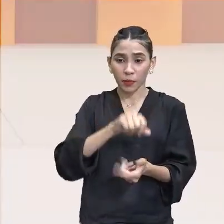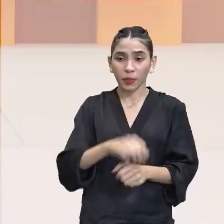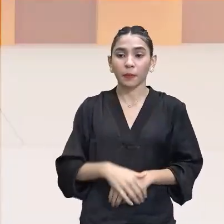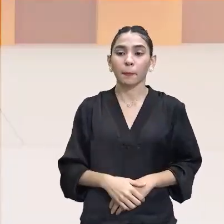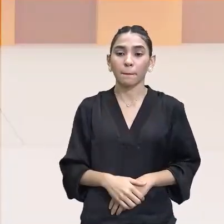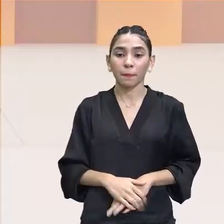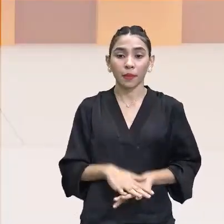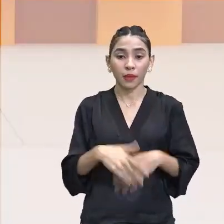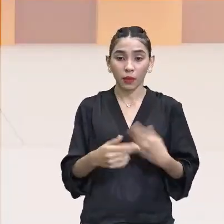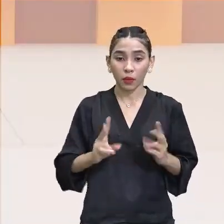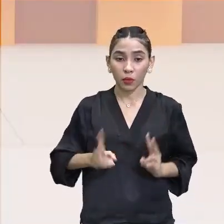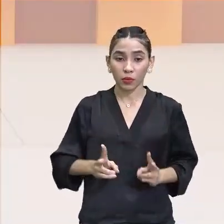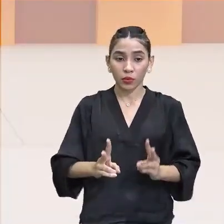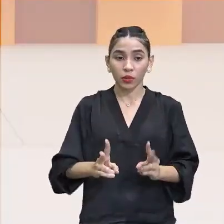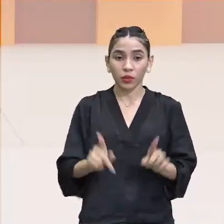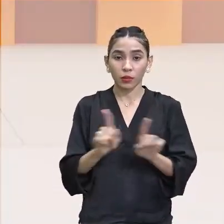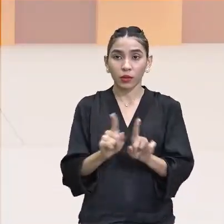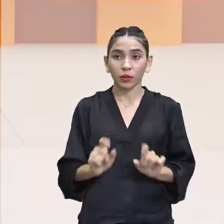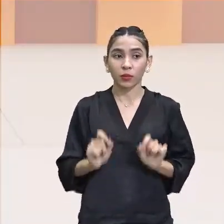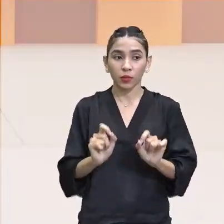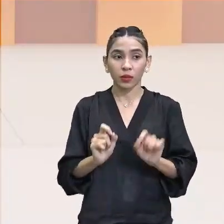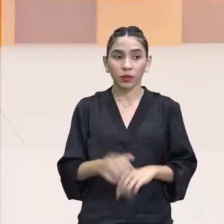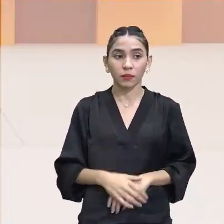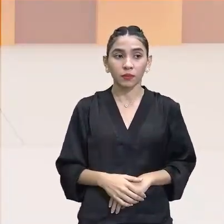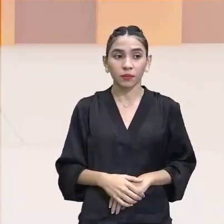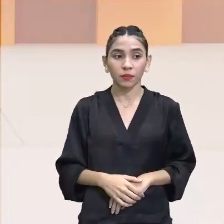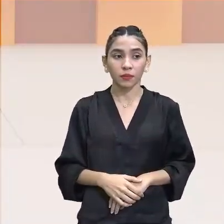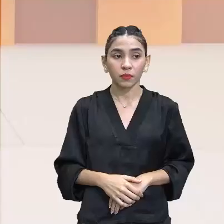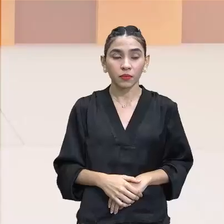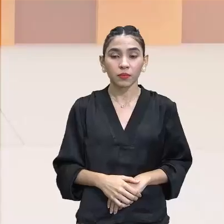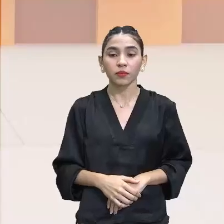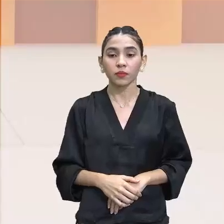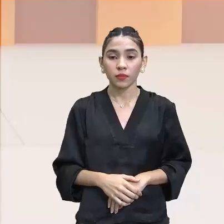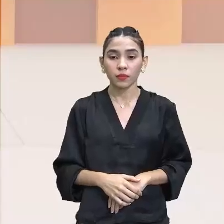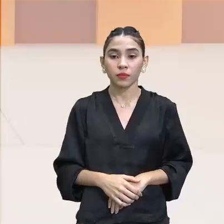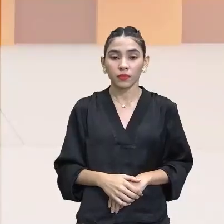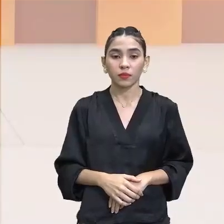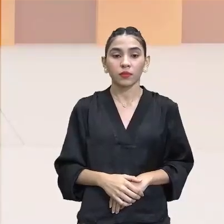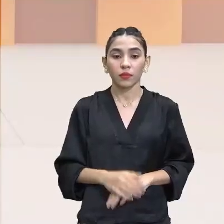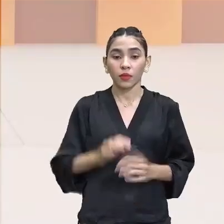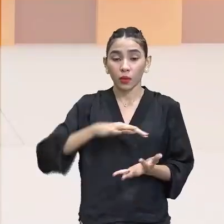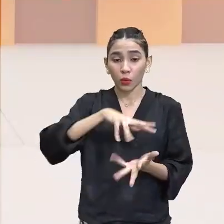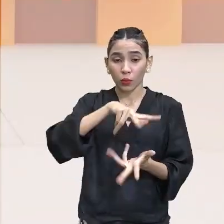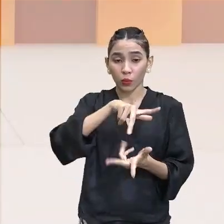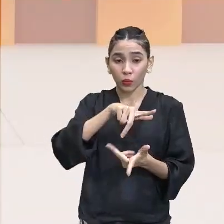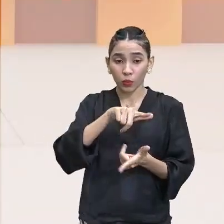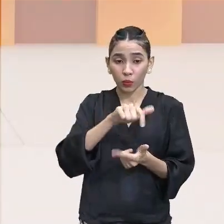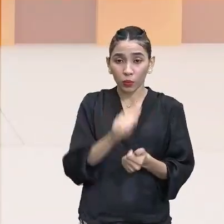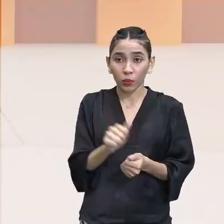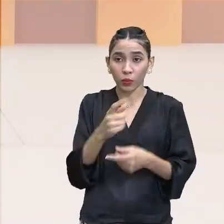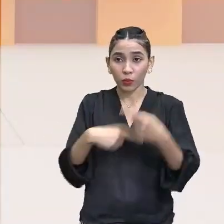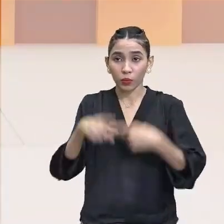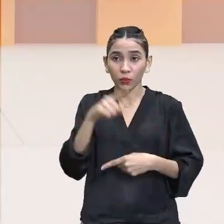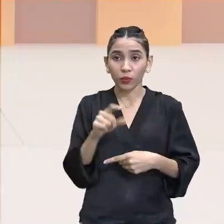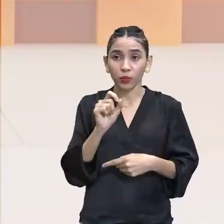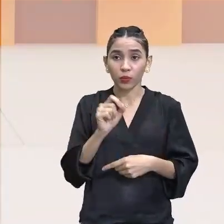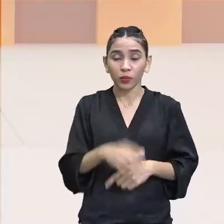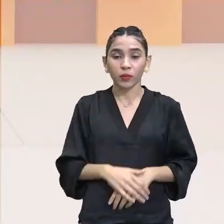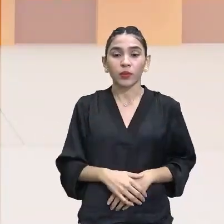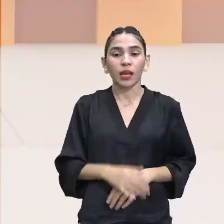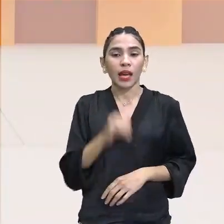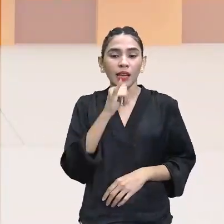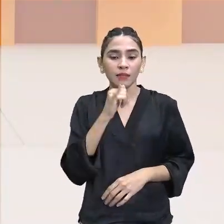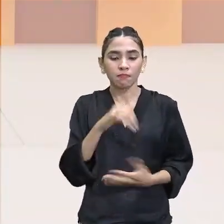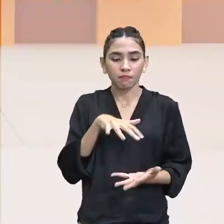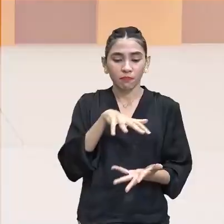né? Vamos continuar verificando, pessoal, que a gente tem ali o que a gente chama de mundo globalizado é exatamente aquele mundo só